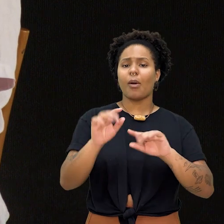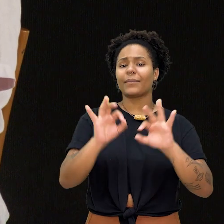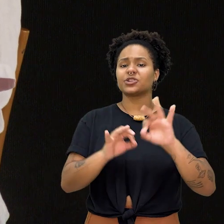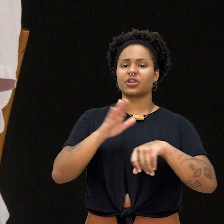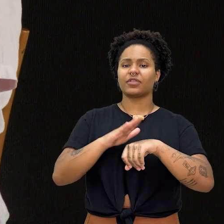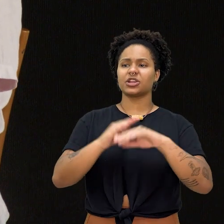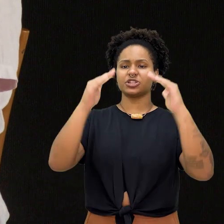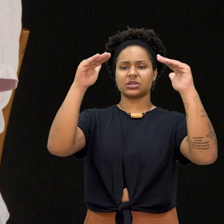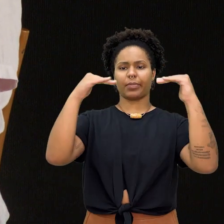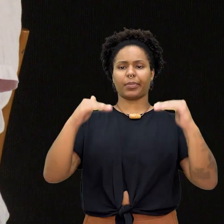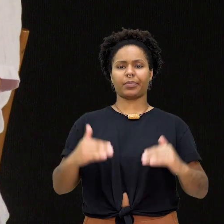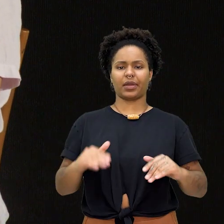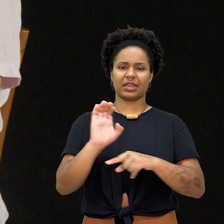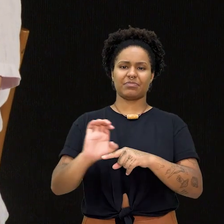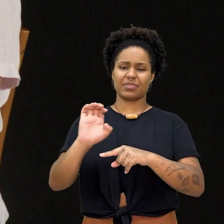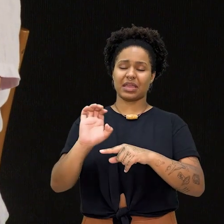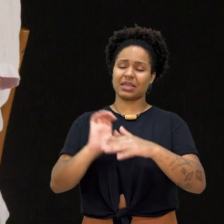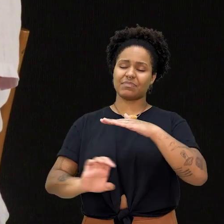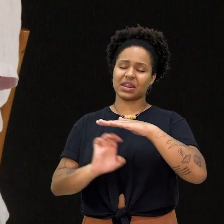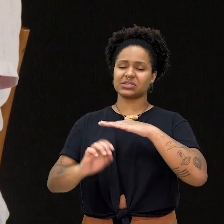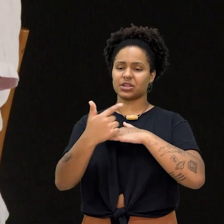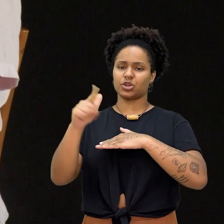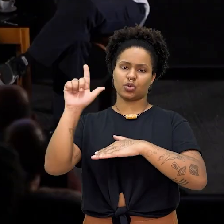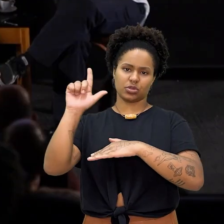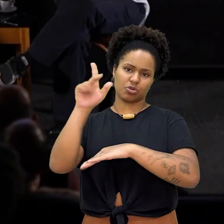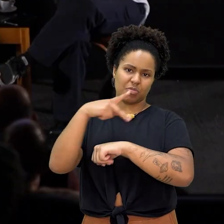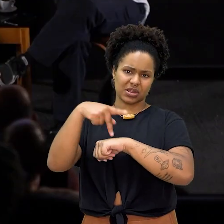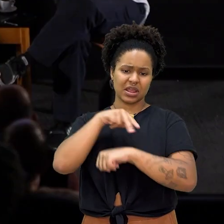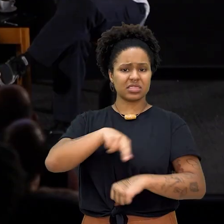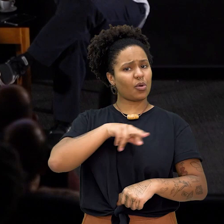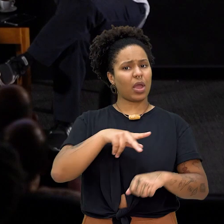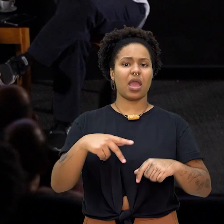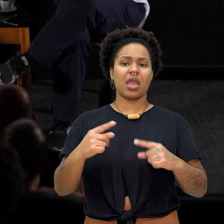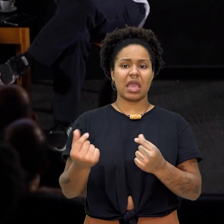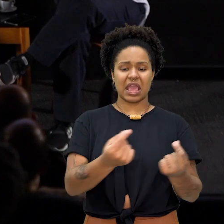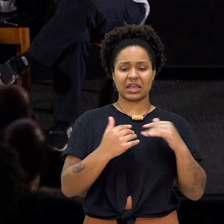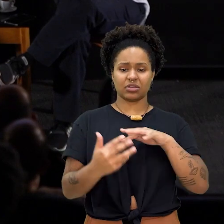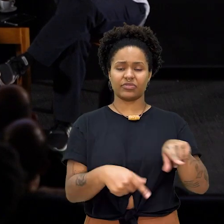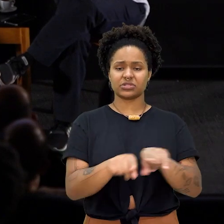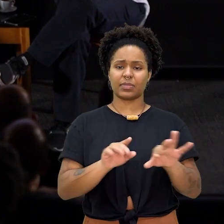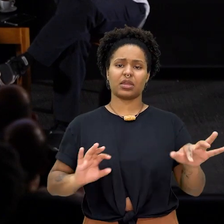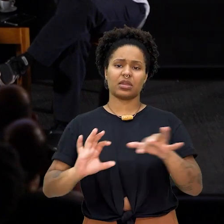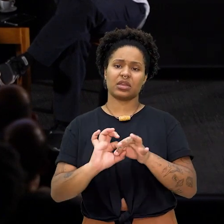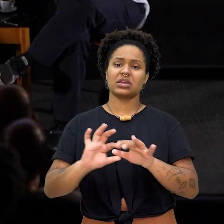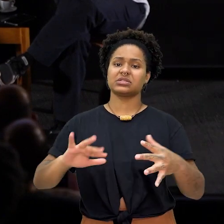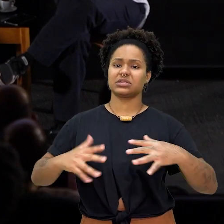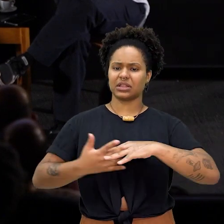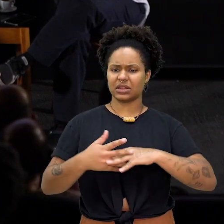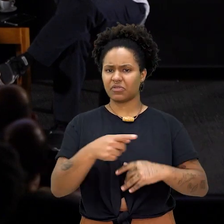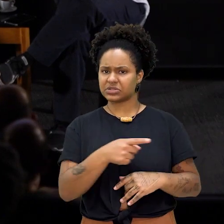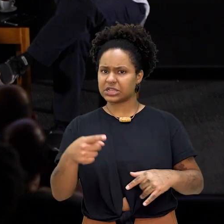para baixo por uma empresa estrangeira. Não é política de renda universal e nem ligada à política de cidadania.